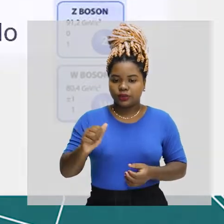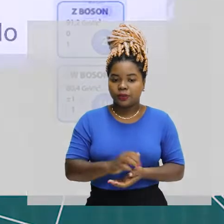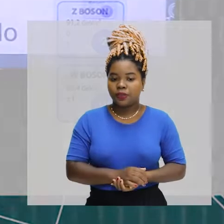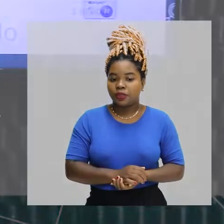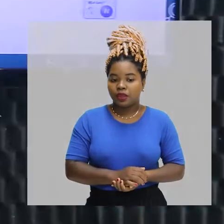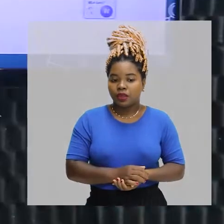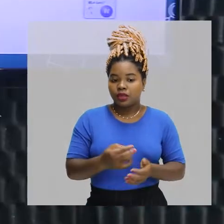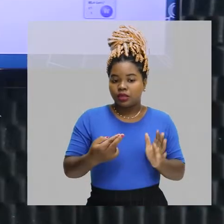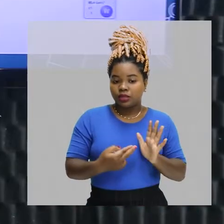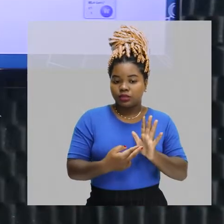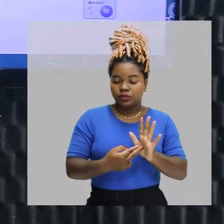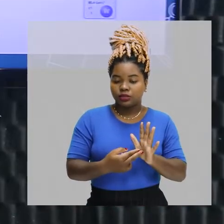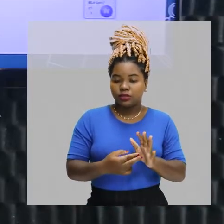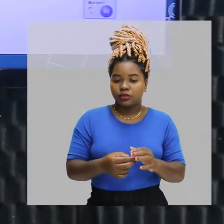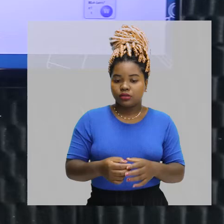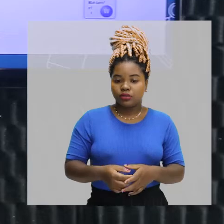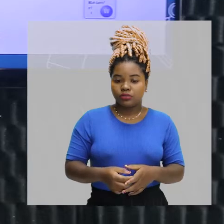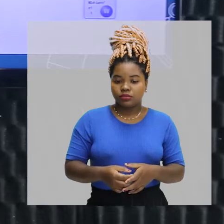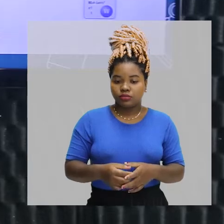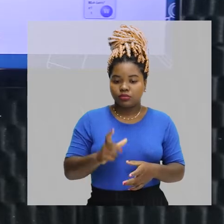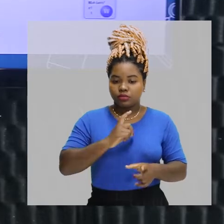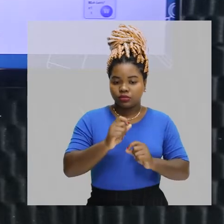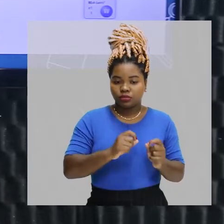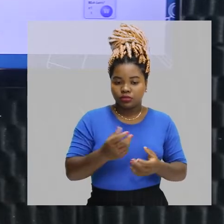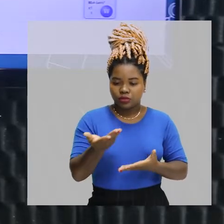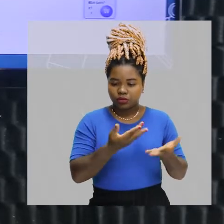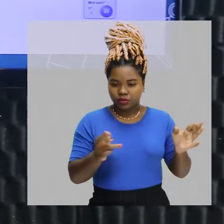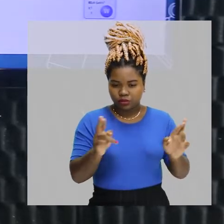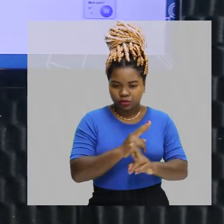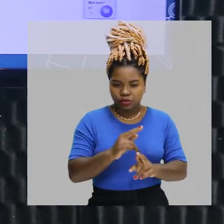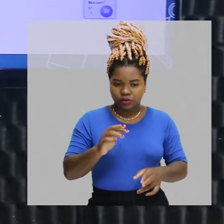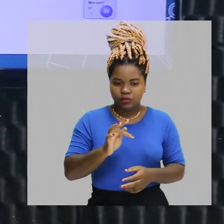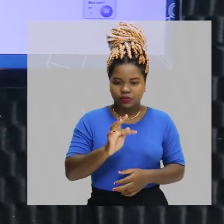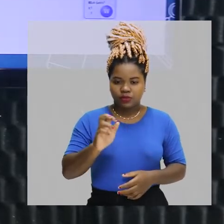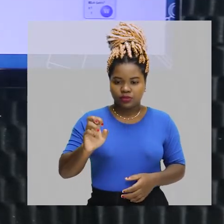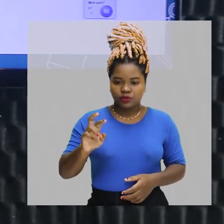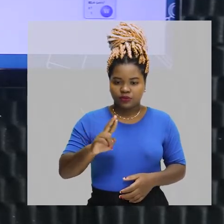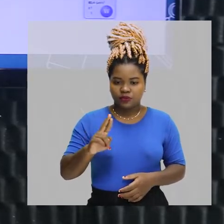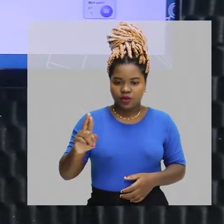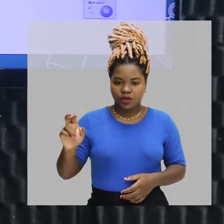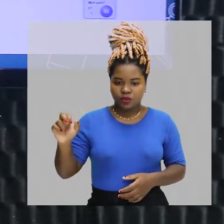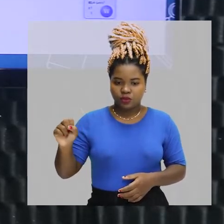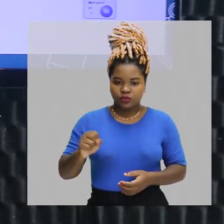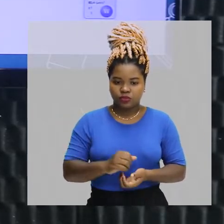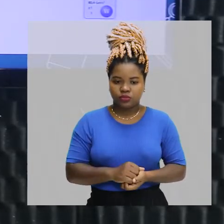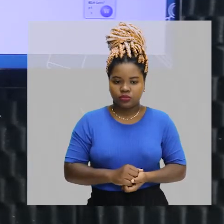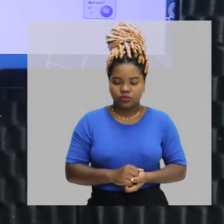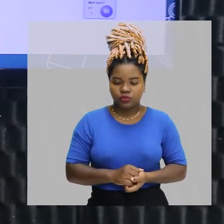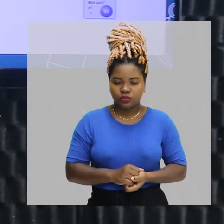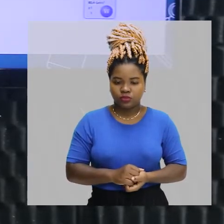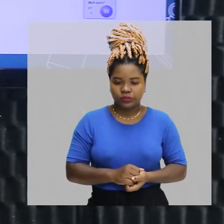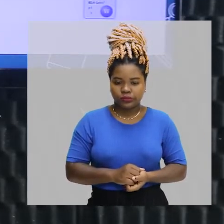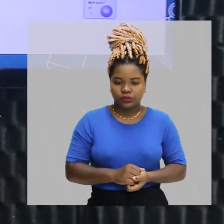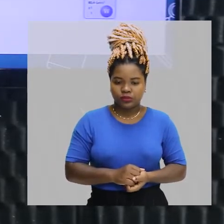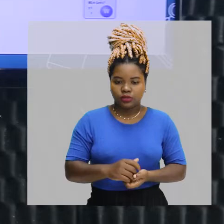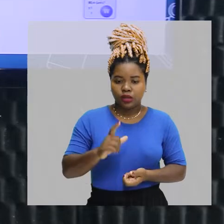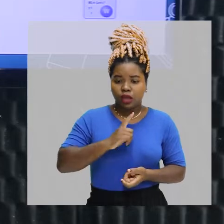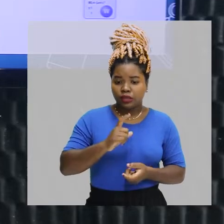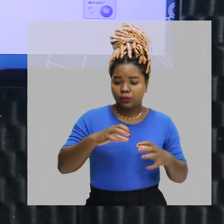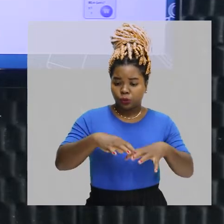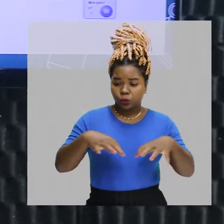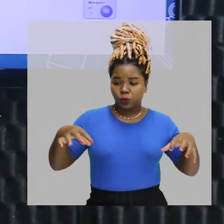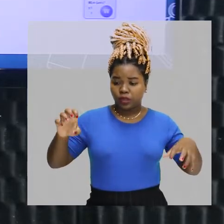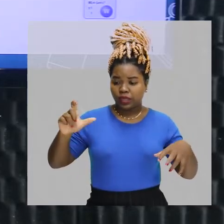pela interação entre os férmions, tá ok? A repulsão elétrica entre os dois elétrons,